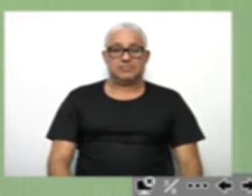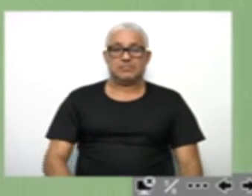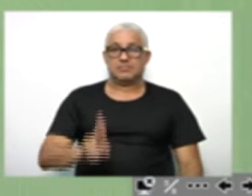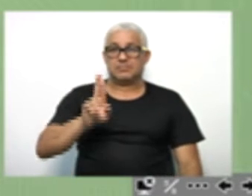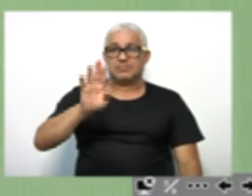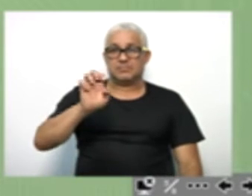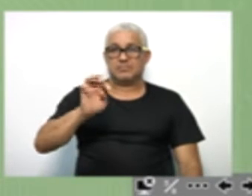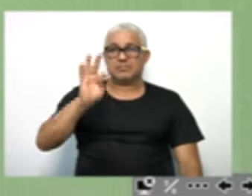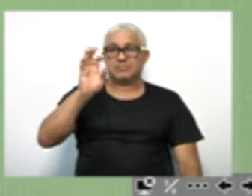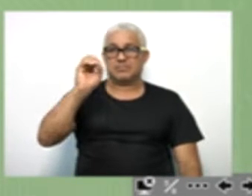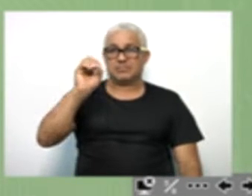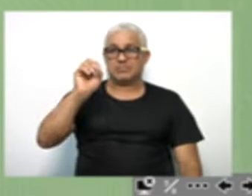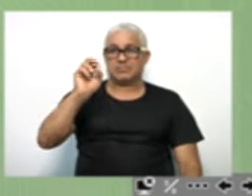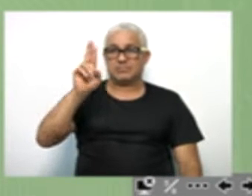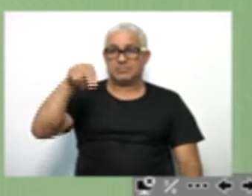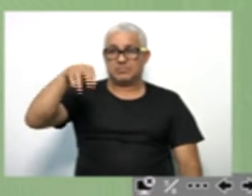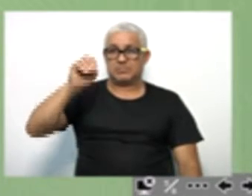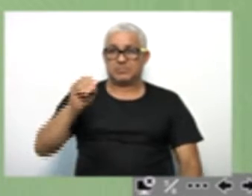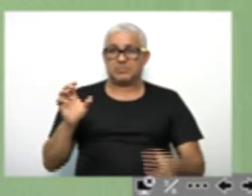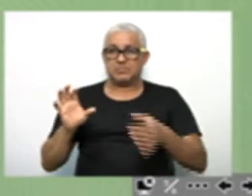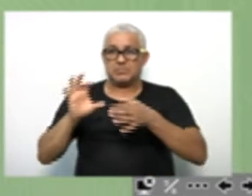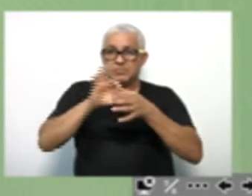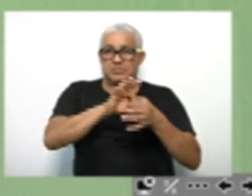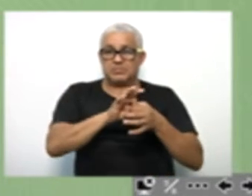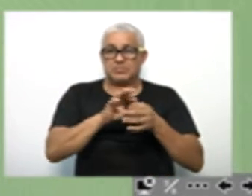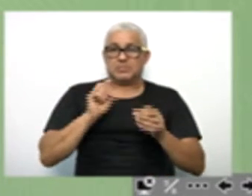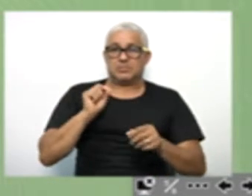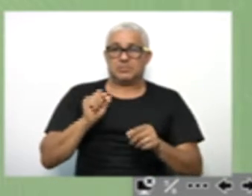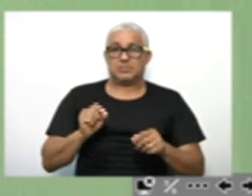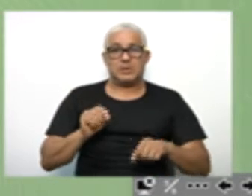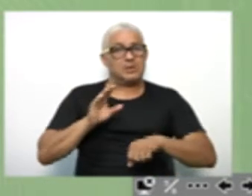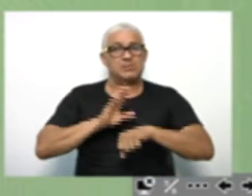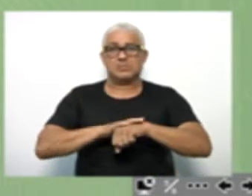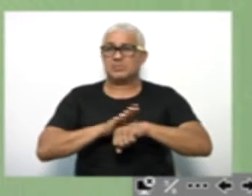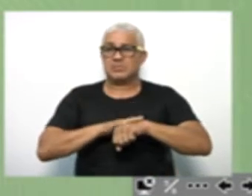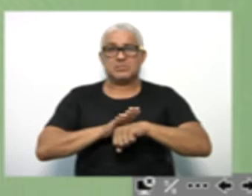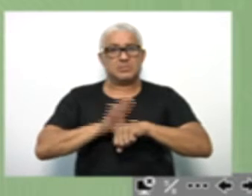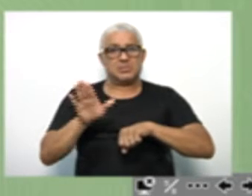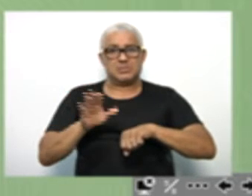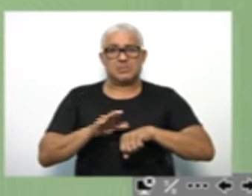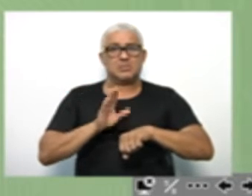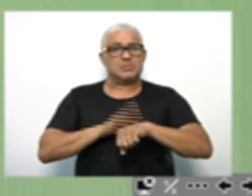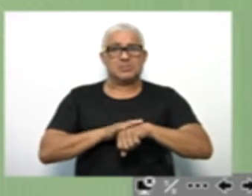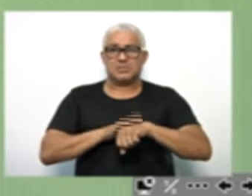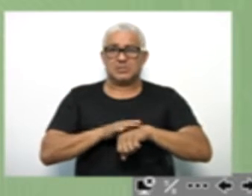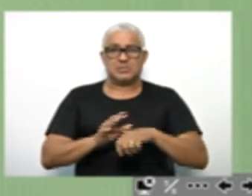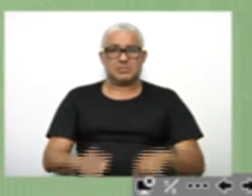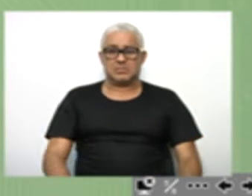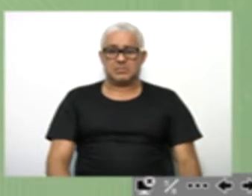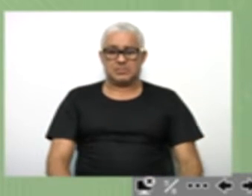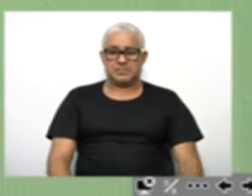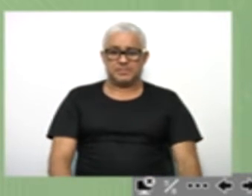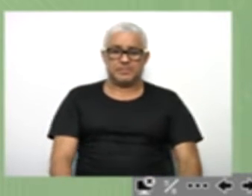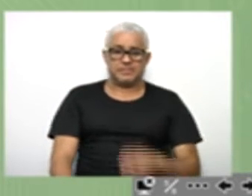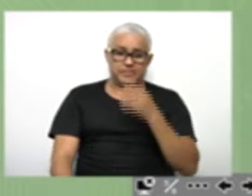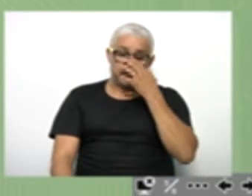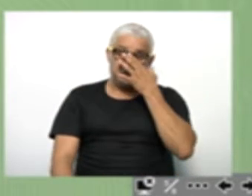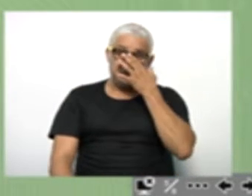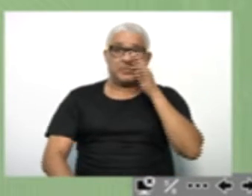Retorno está ligado a uma questão temporal, ao tempo